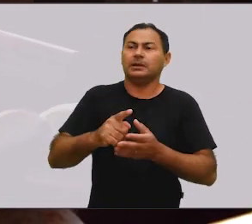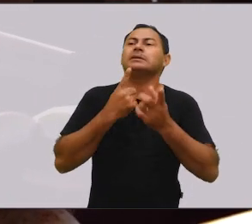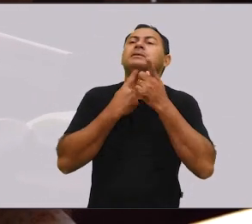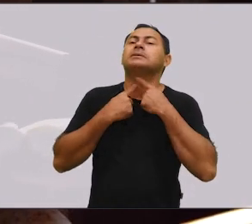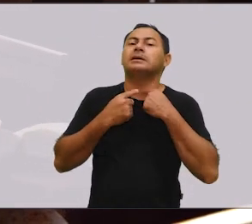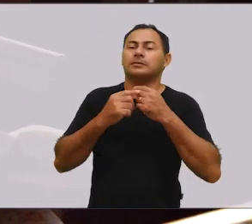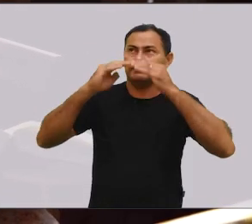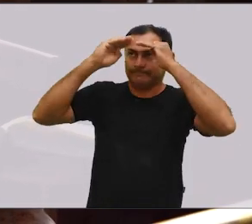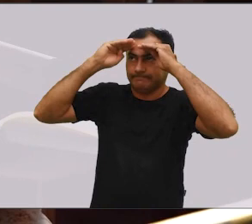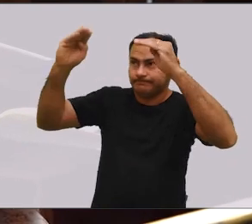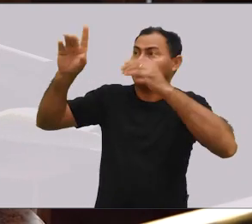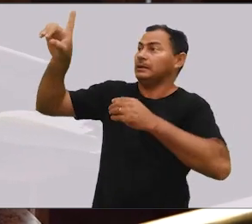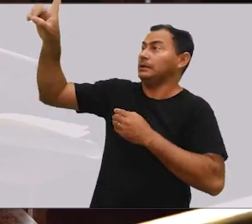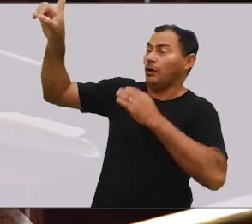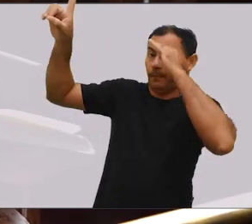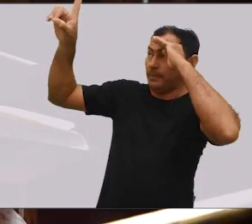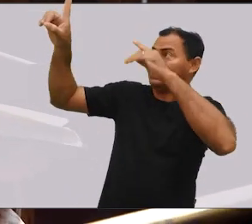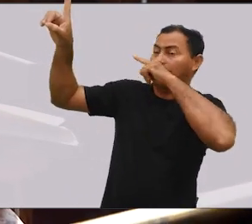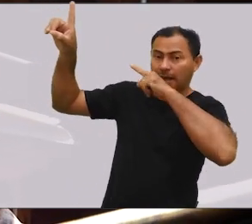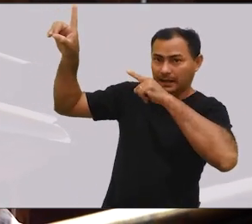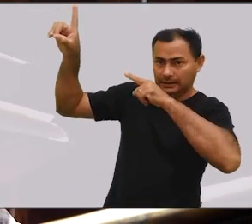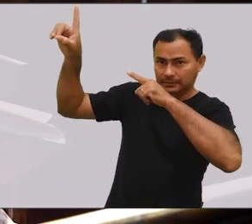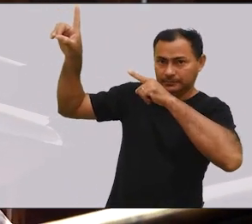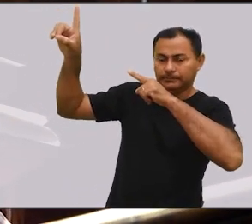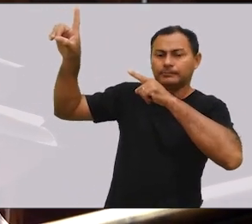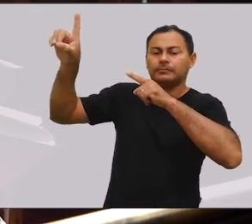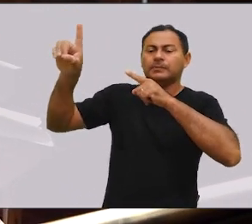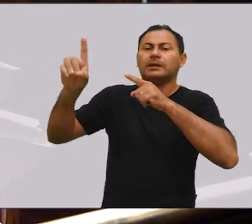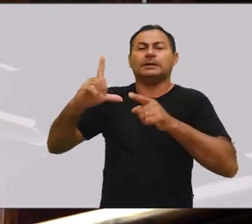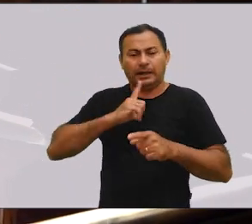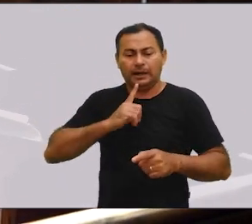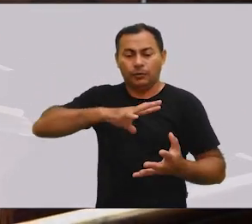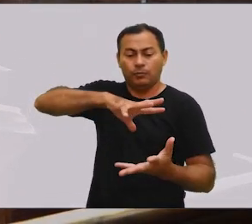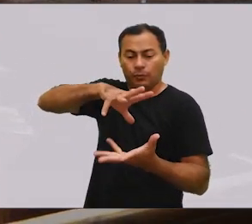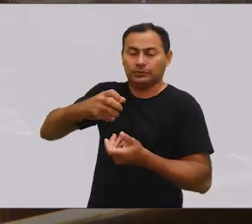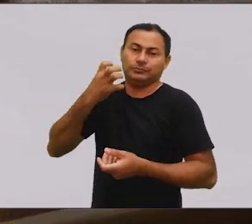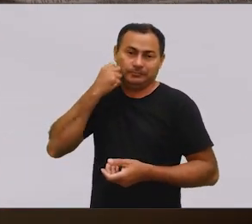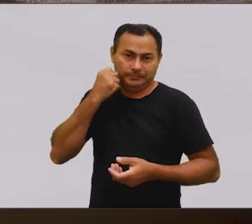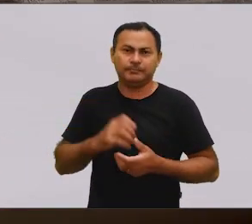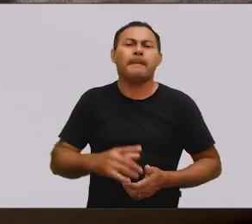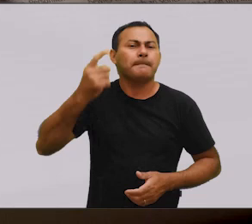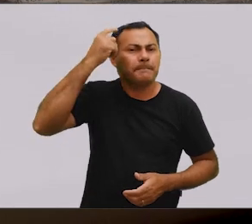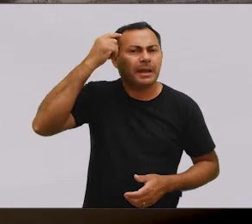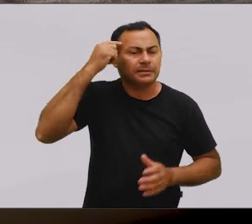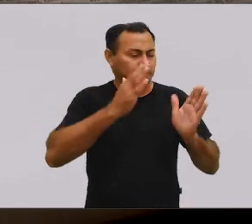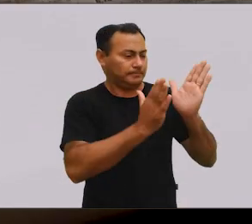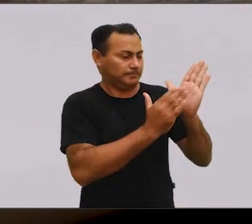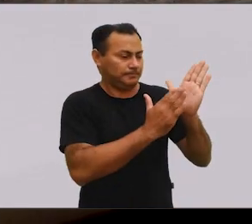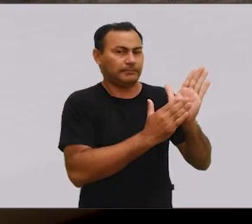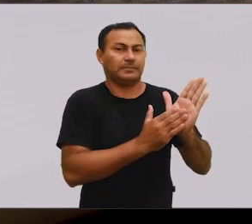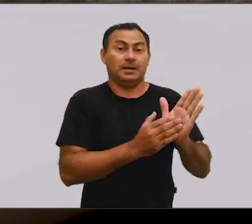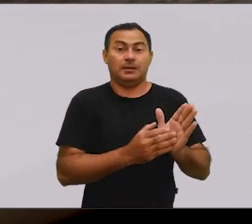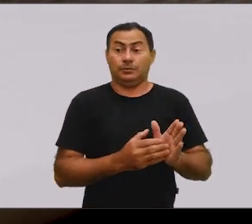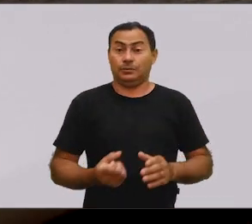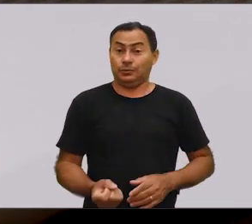você deseja se submeter a Deus e fazer a sua vontade, herdará a terra. Imagine, esta promessa